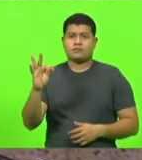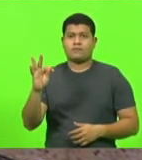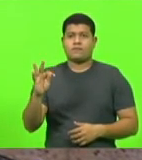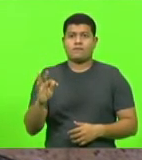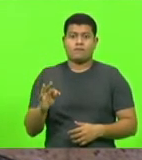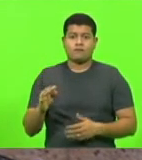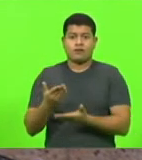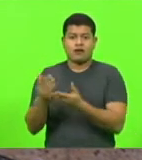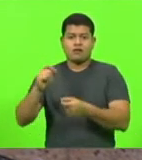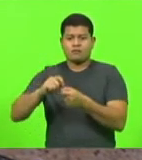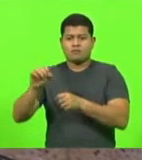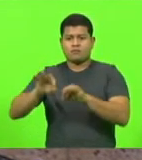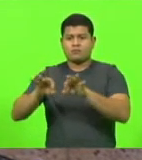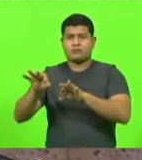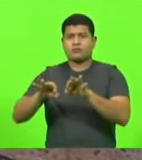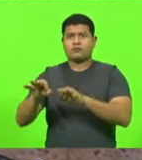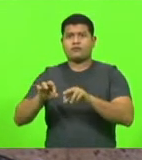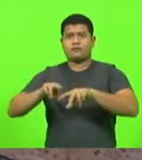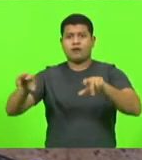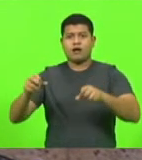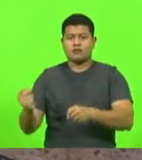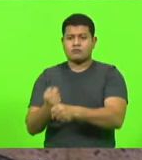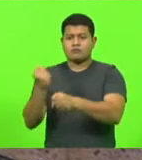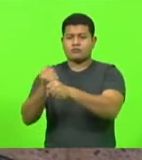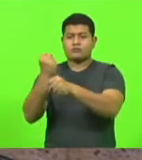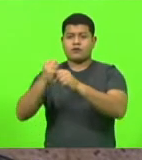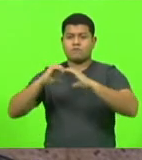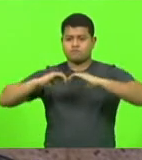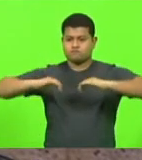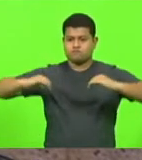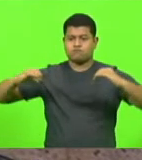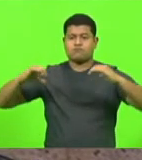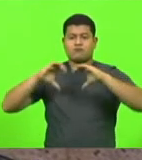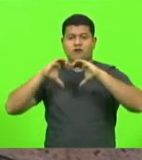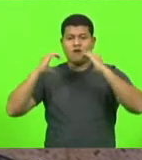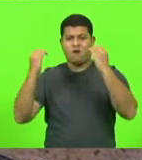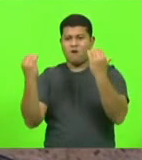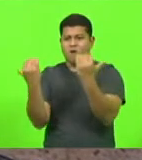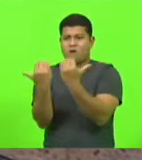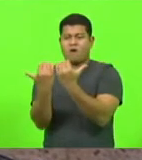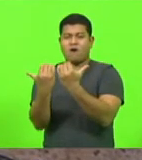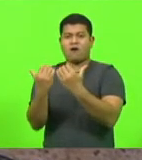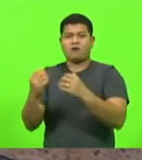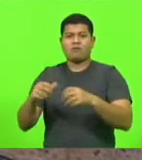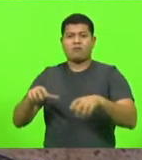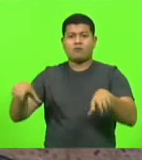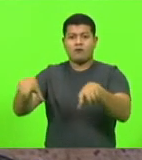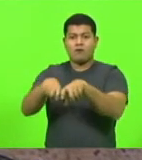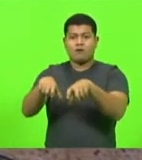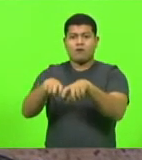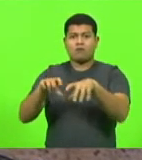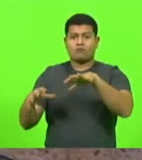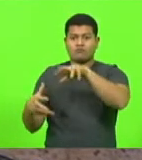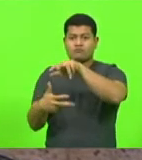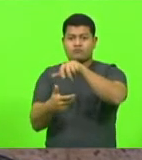fizeram vários estádios para a Copa, né, enquanto outros países, para sediar as Copas, eram 9 estádios, nós fizemos